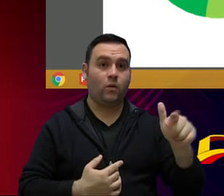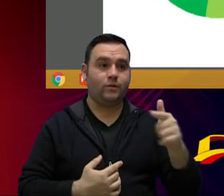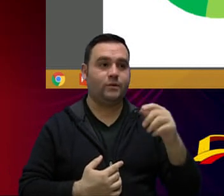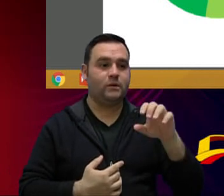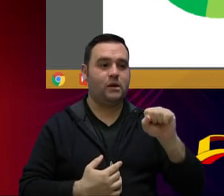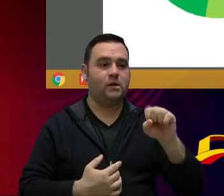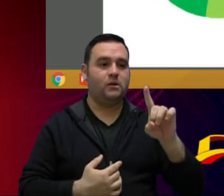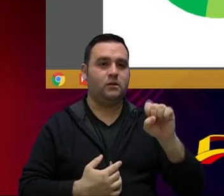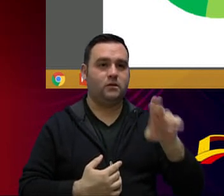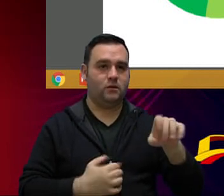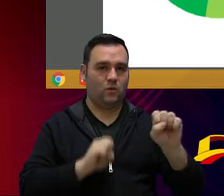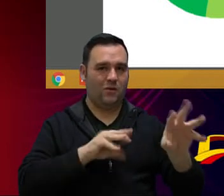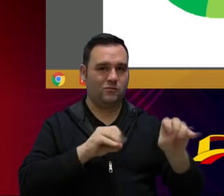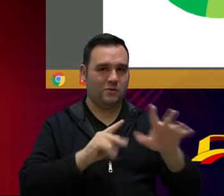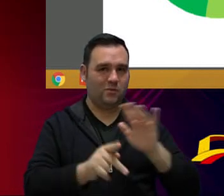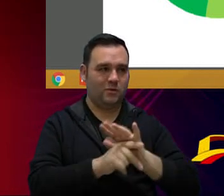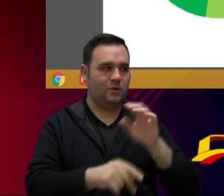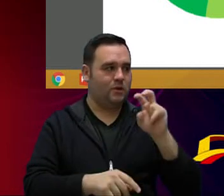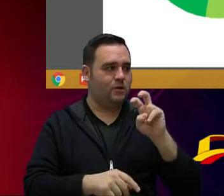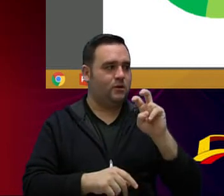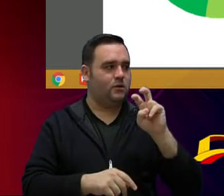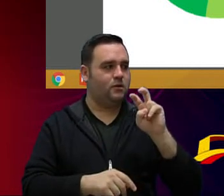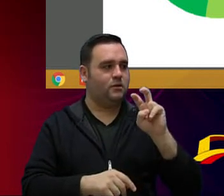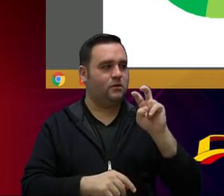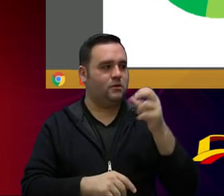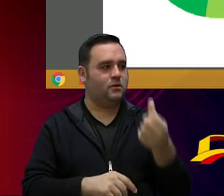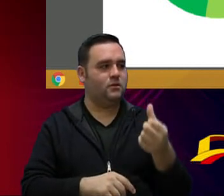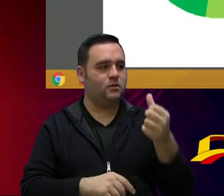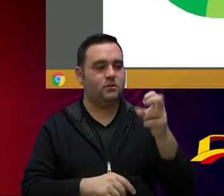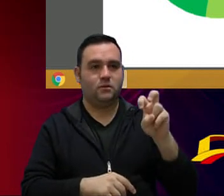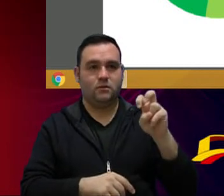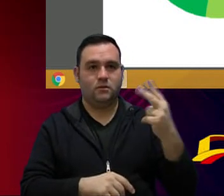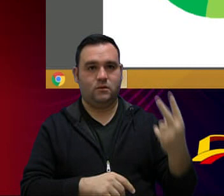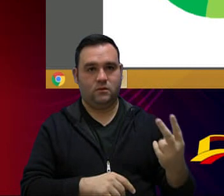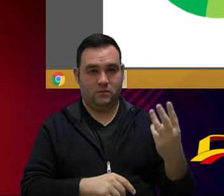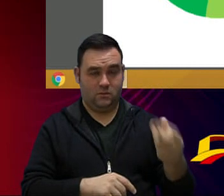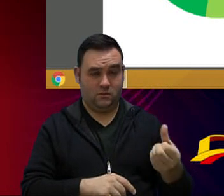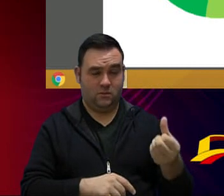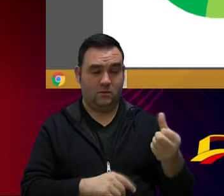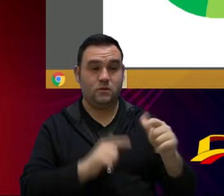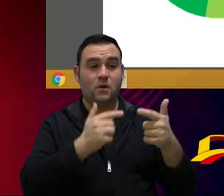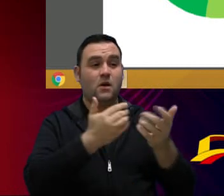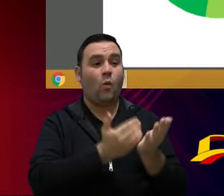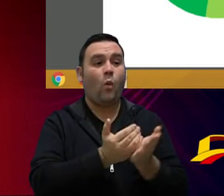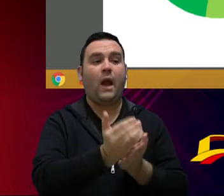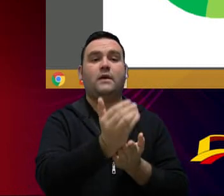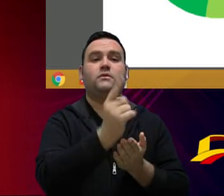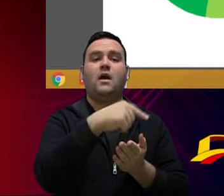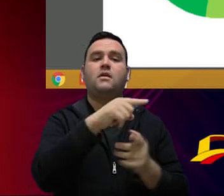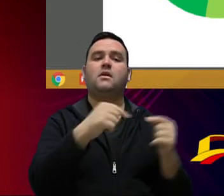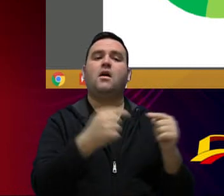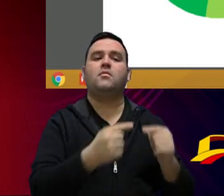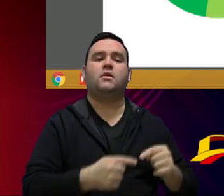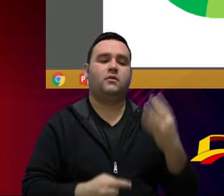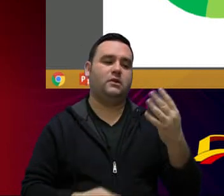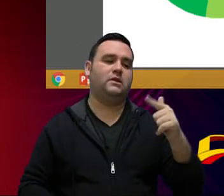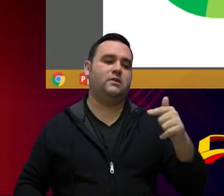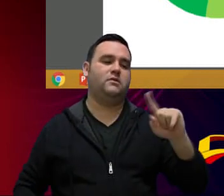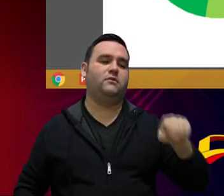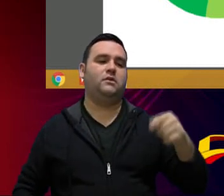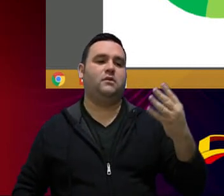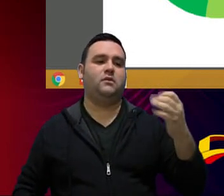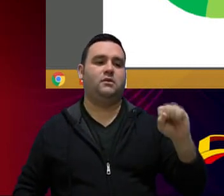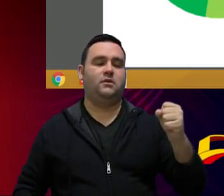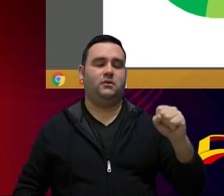seguida vem a cedo um 556 milhões seiscentos e setenta e dois mil e todo o resto equivalente a quarenta e